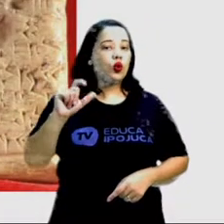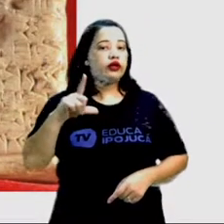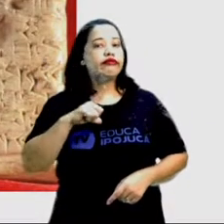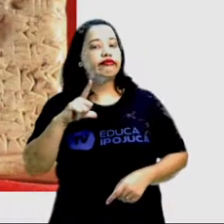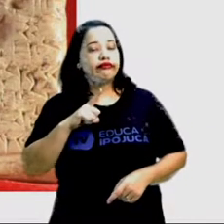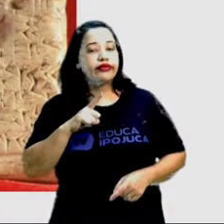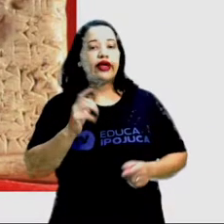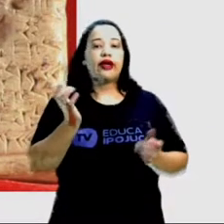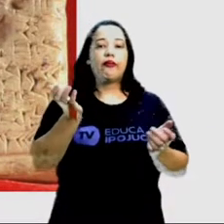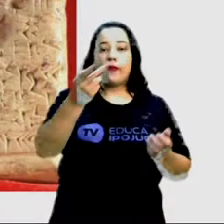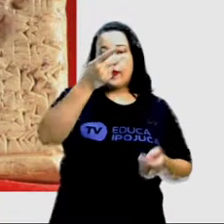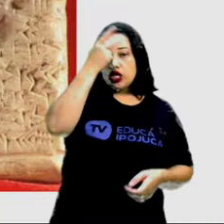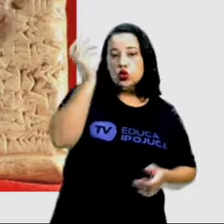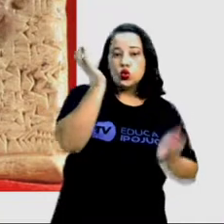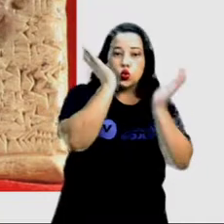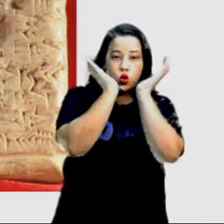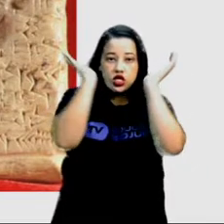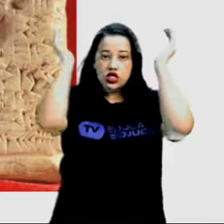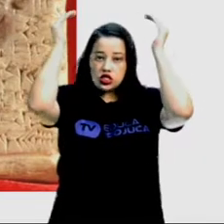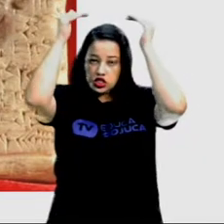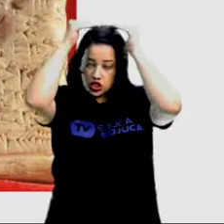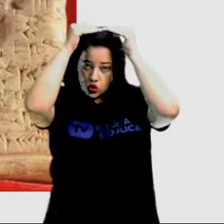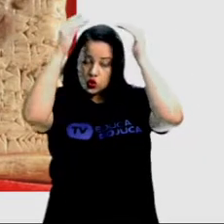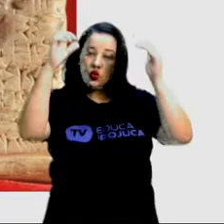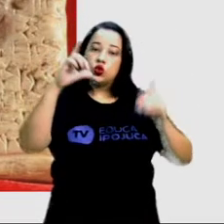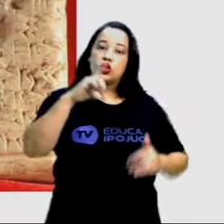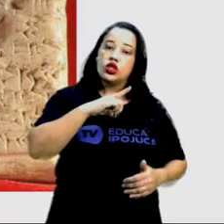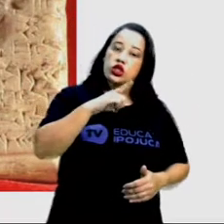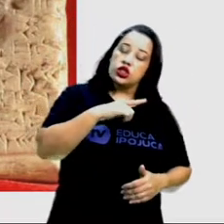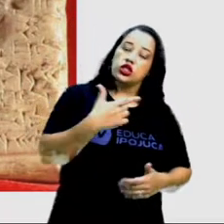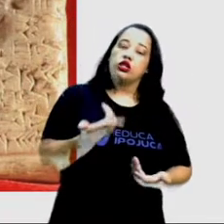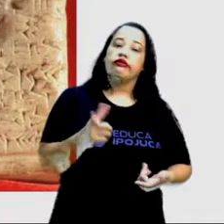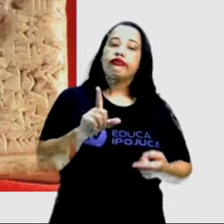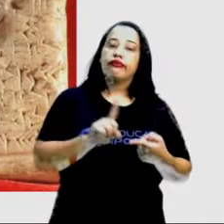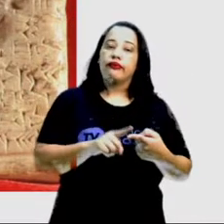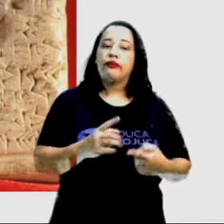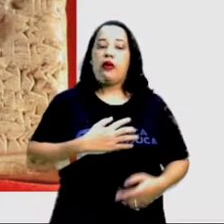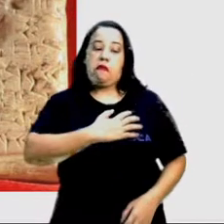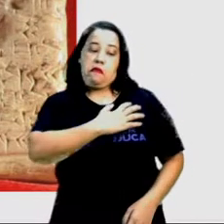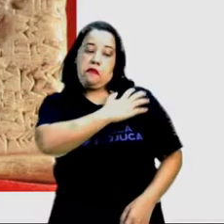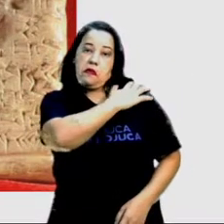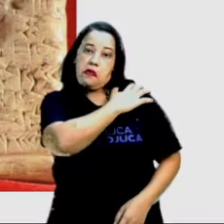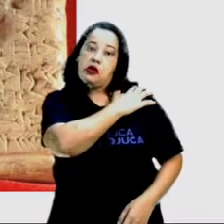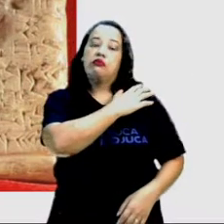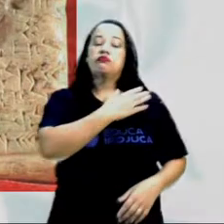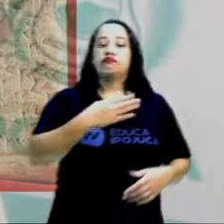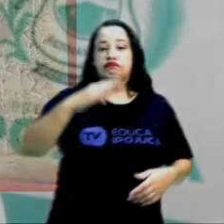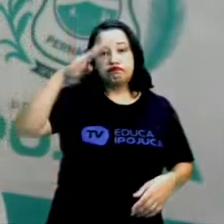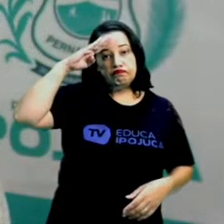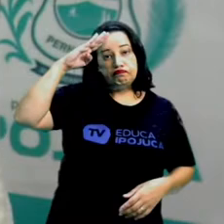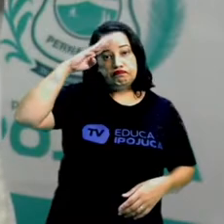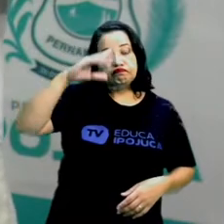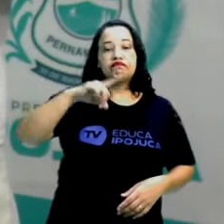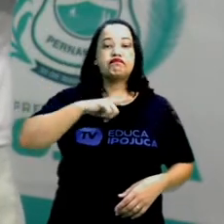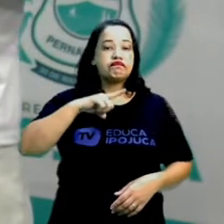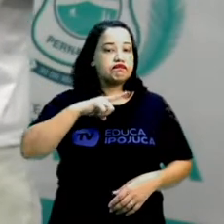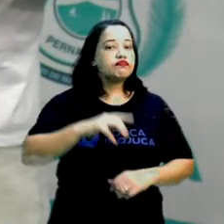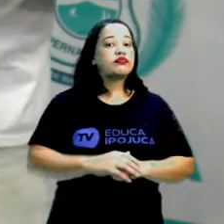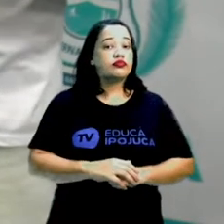sacerdotes, vocês tinham nobres, vocês tinham militares, tá certo? E essas pessoas era